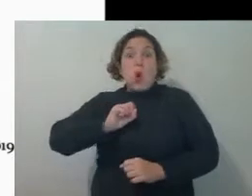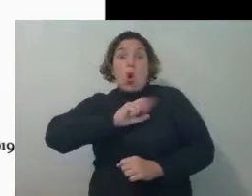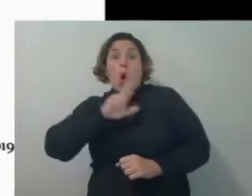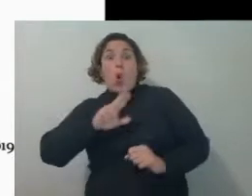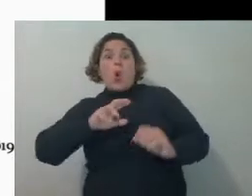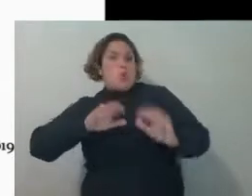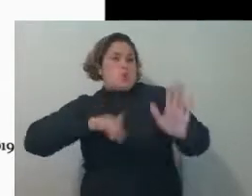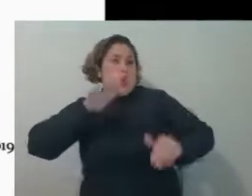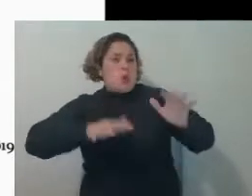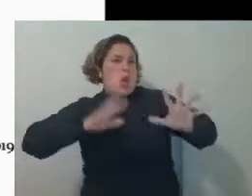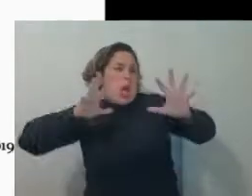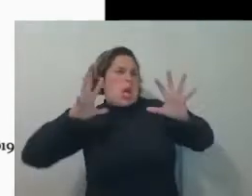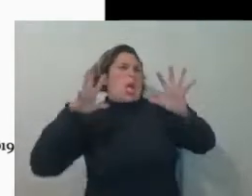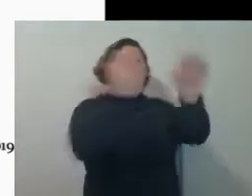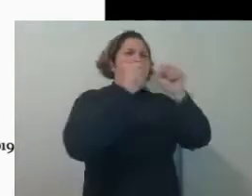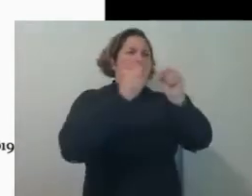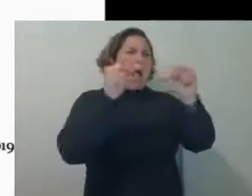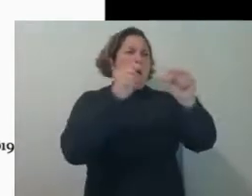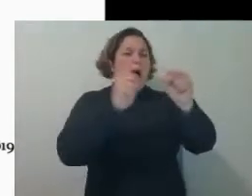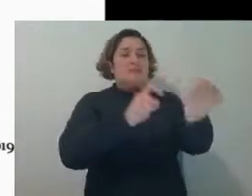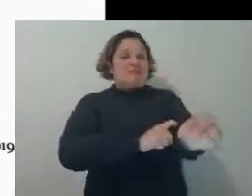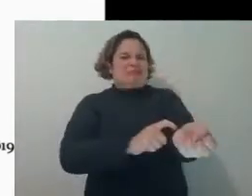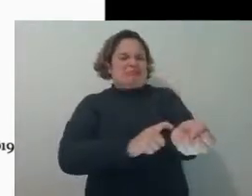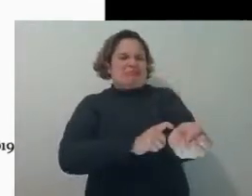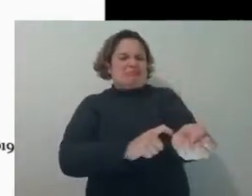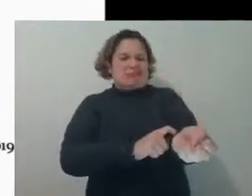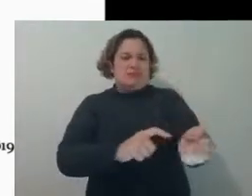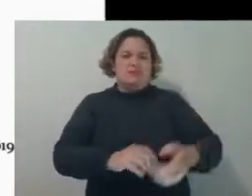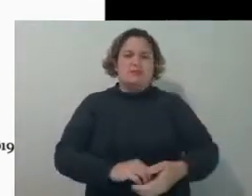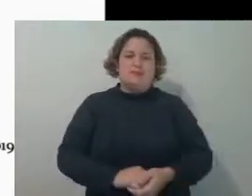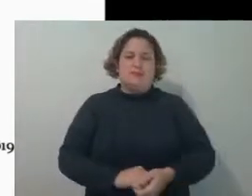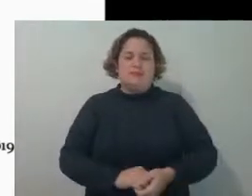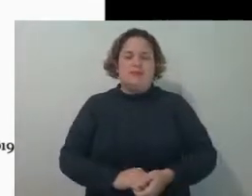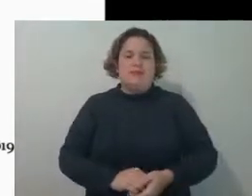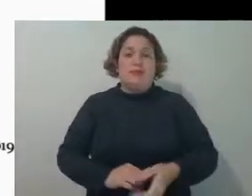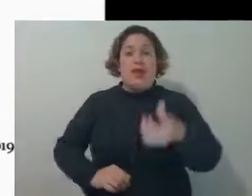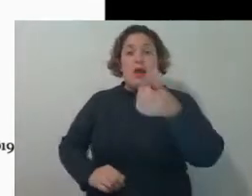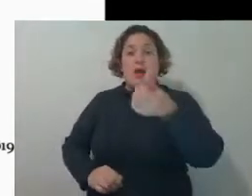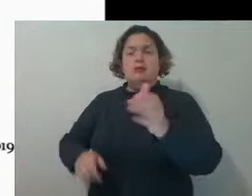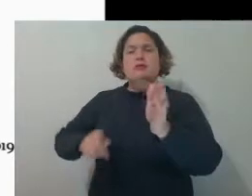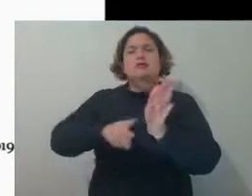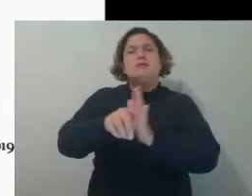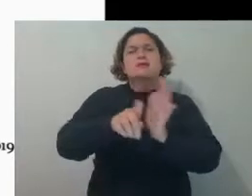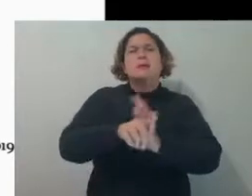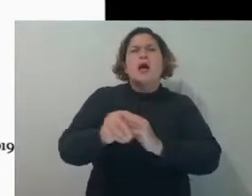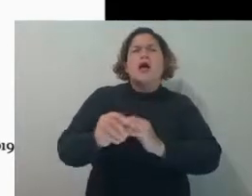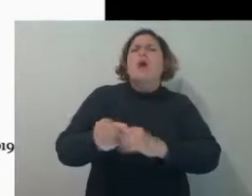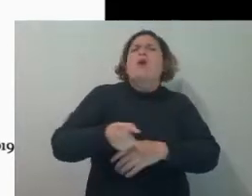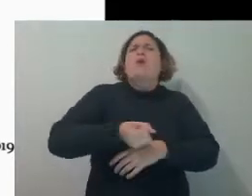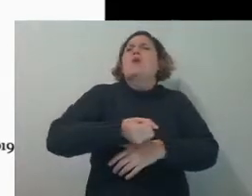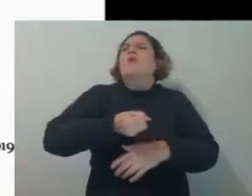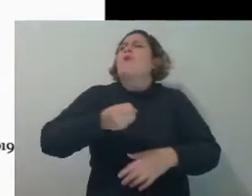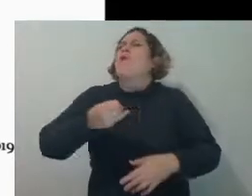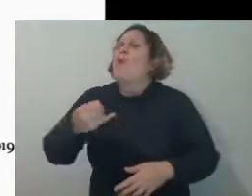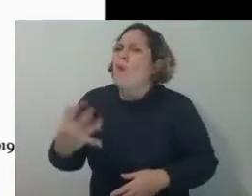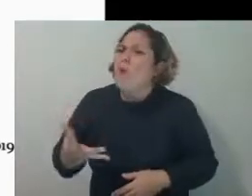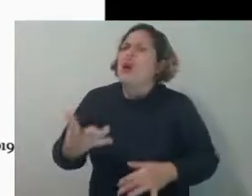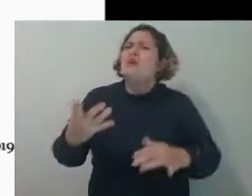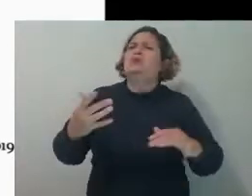a pessoa. A sexta questão é quão severo e prolongado foi